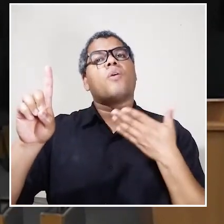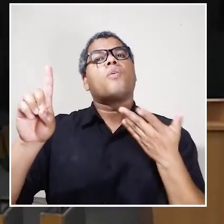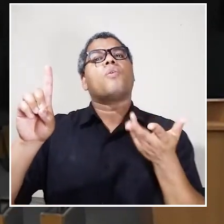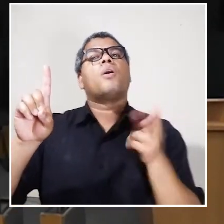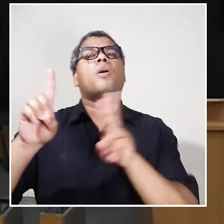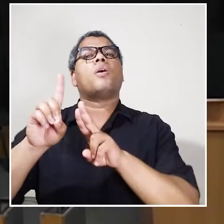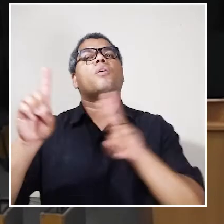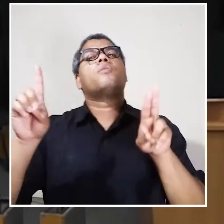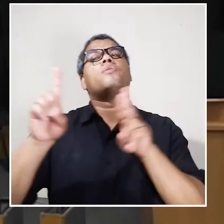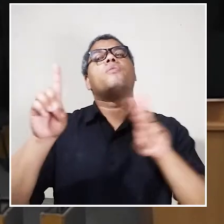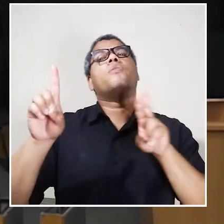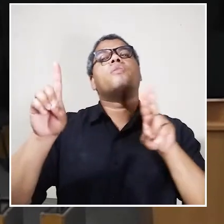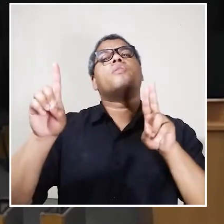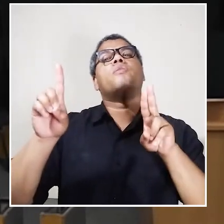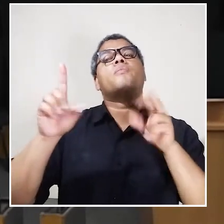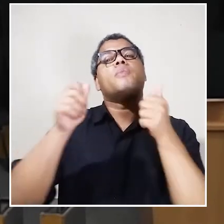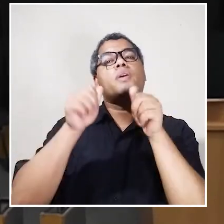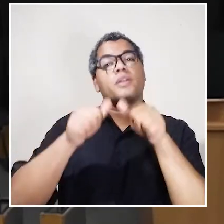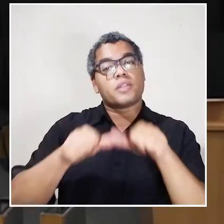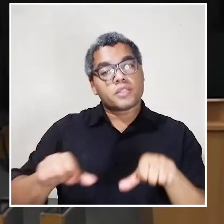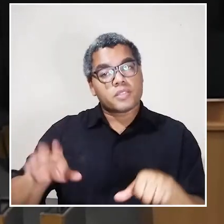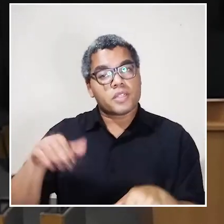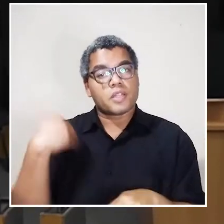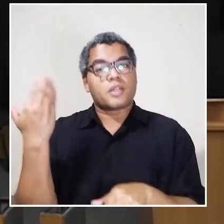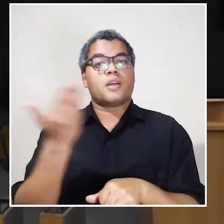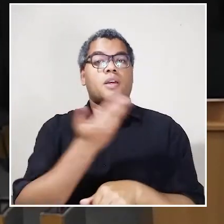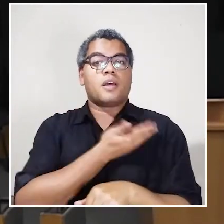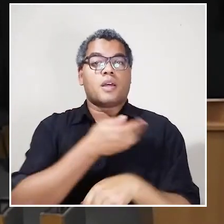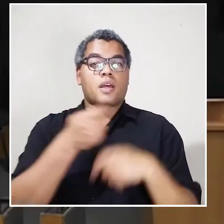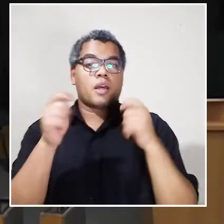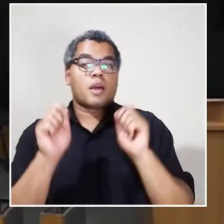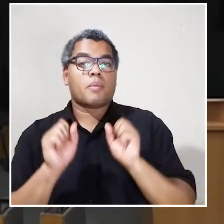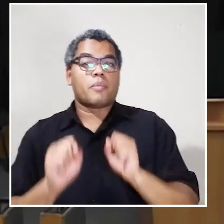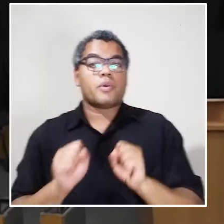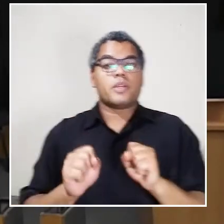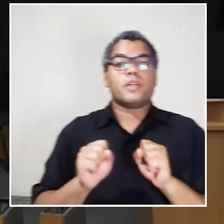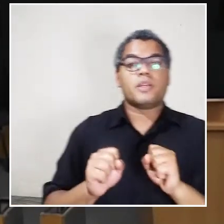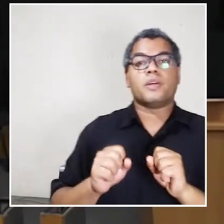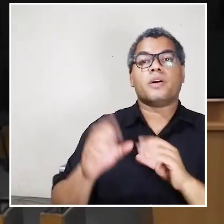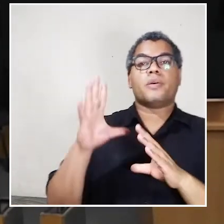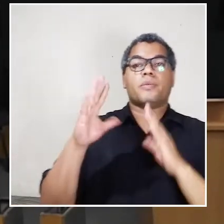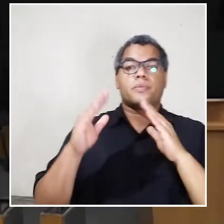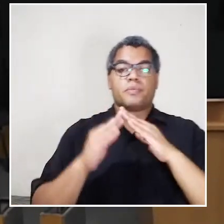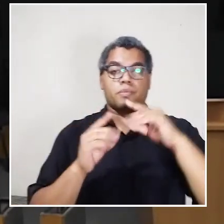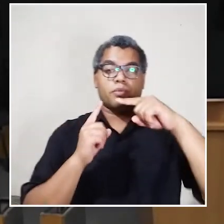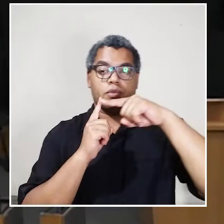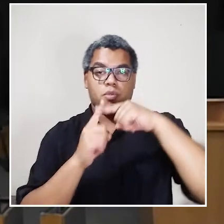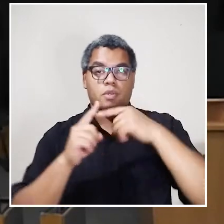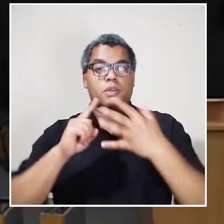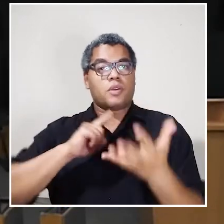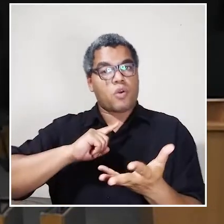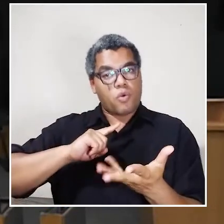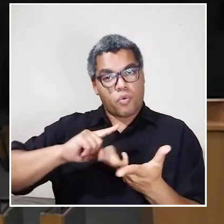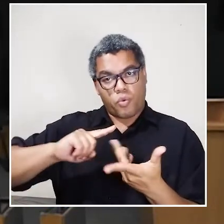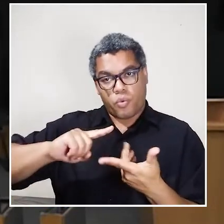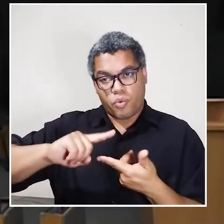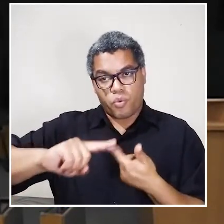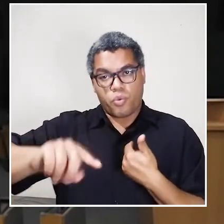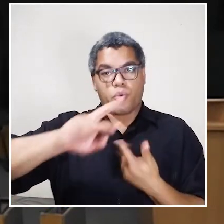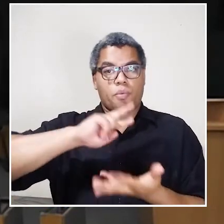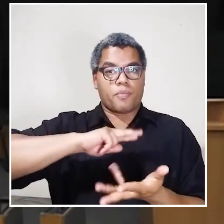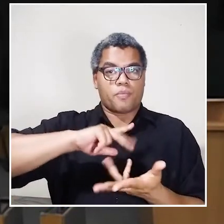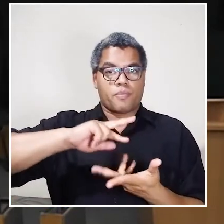nós? Poderíamos nos referir ao nome denominacional, do qual temos muito orgulho, temos